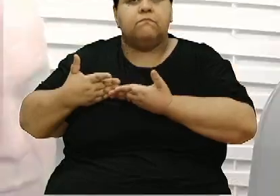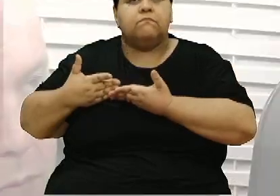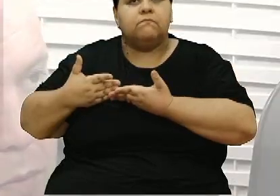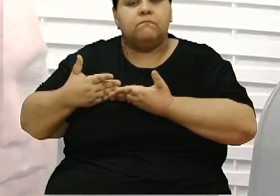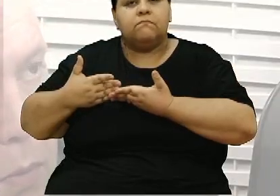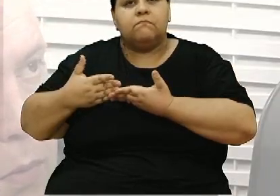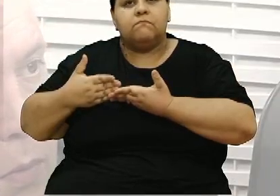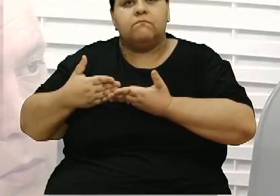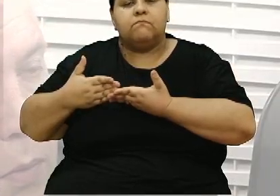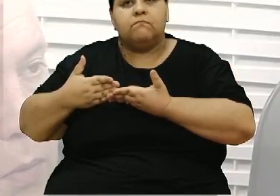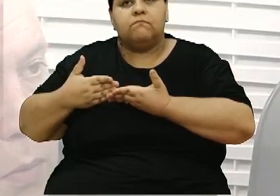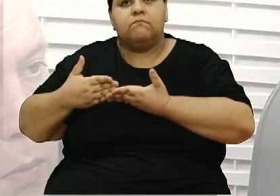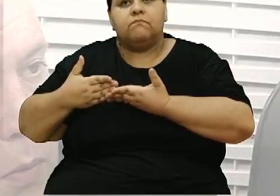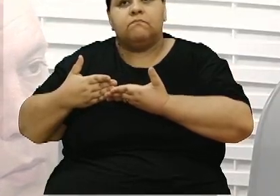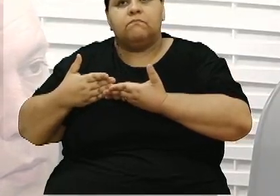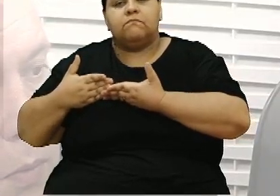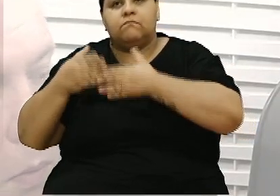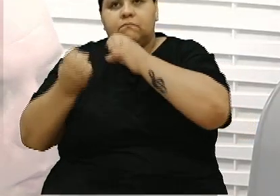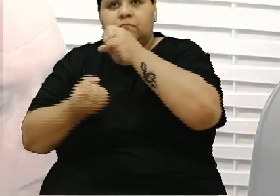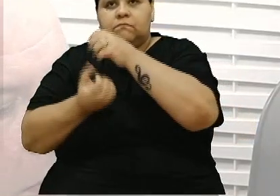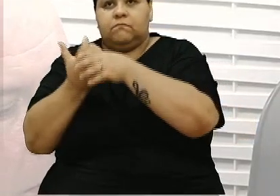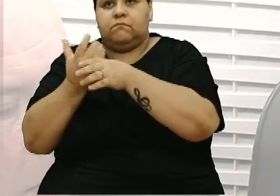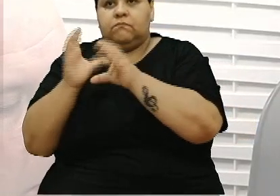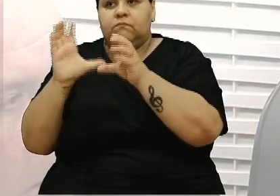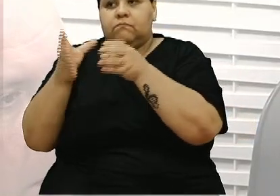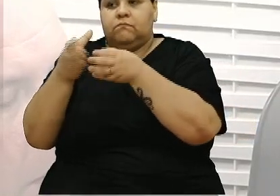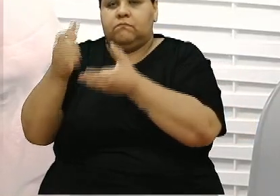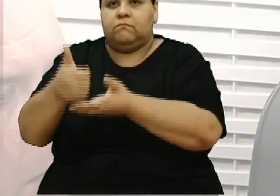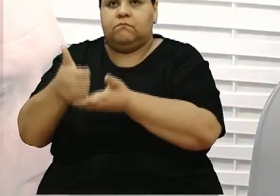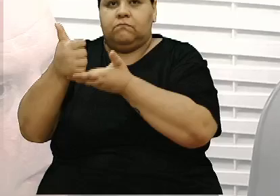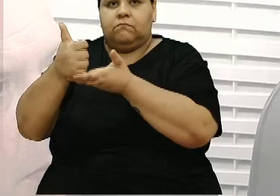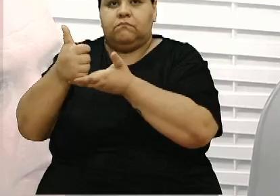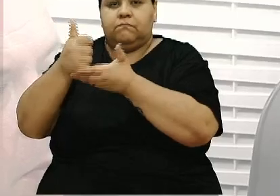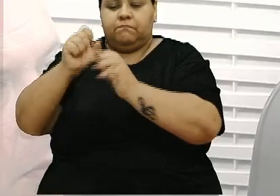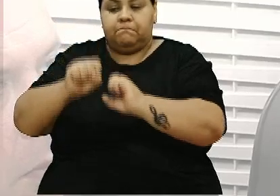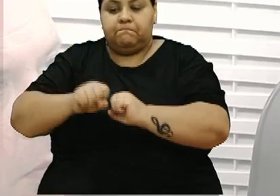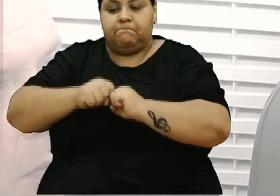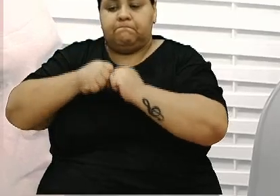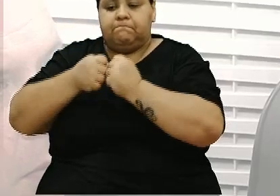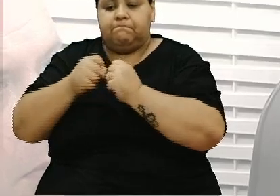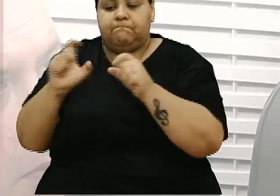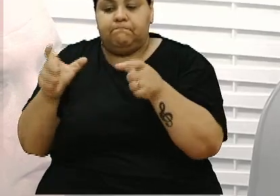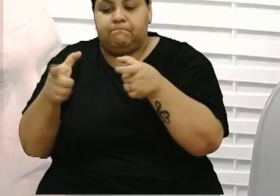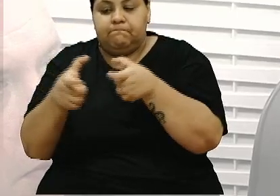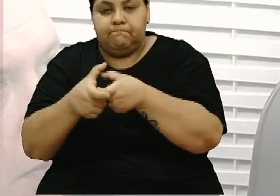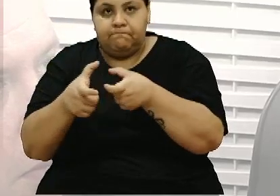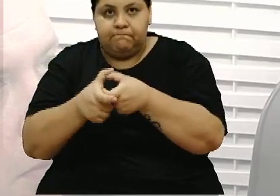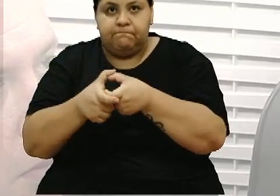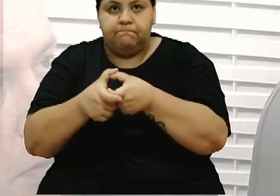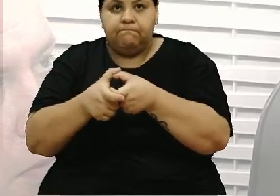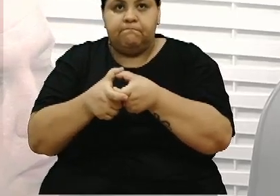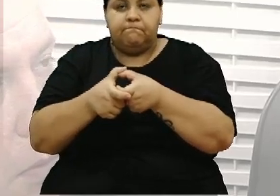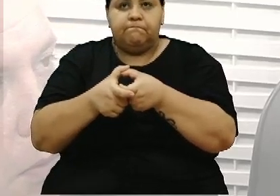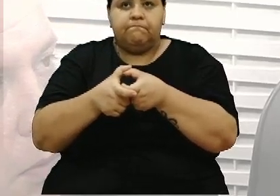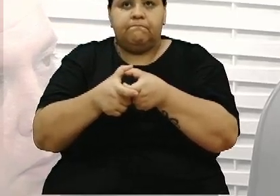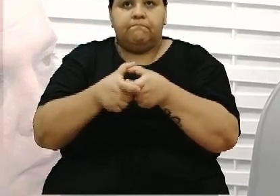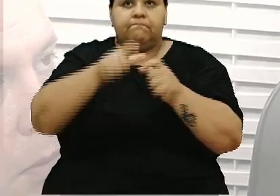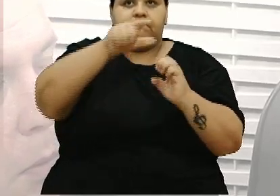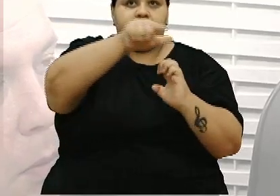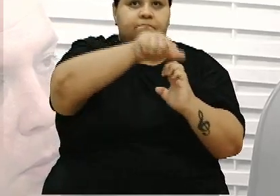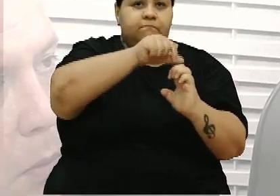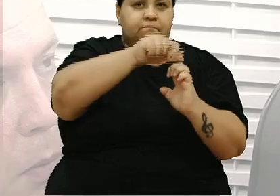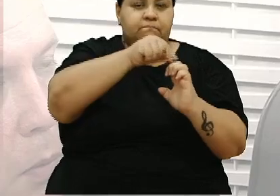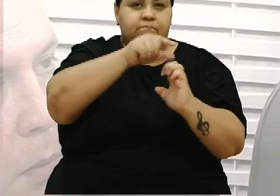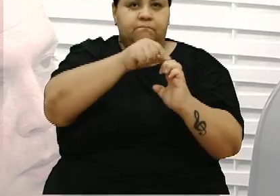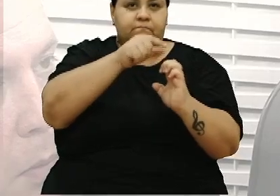desta instalação da Frente Parlamentar em apoio à defesa da micros e pequenas empresas de Caxias do